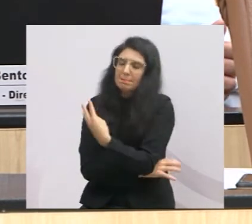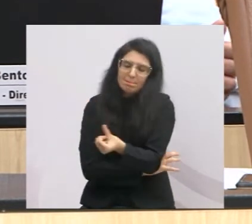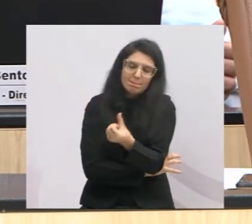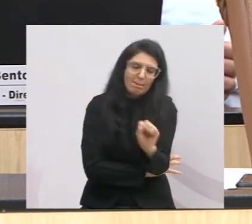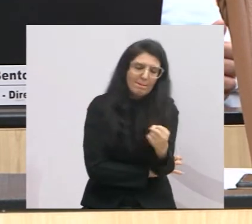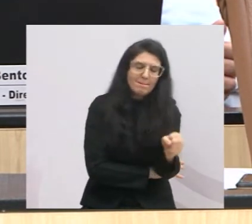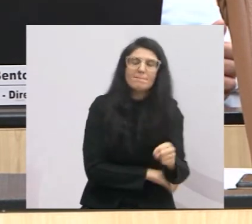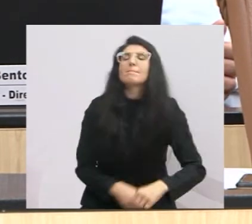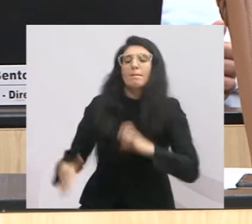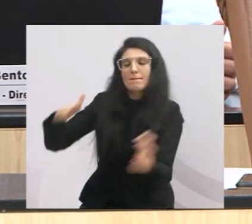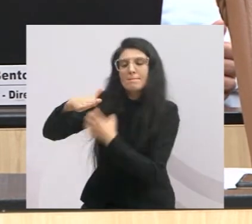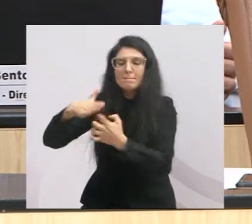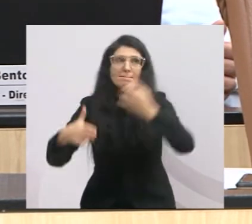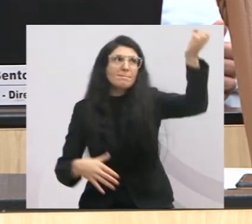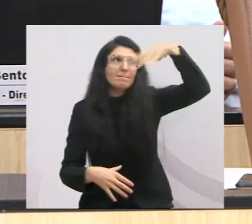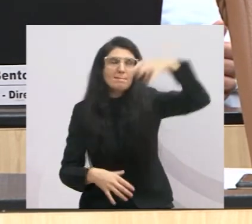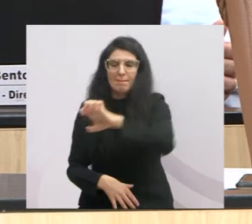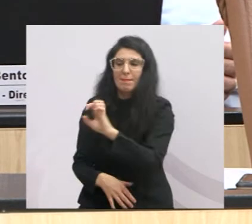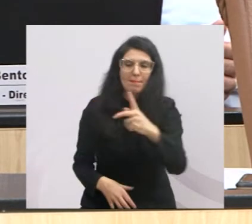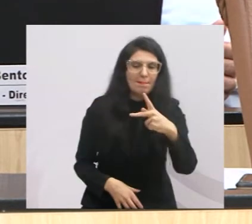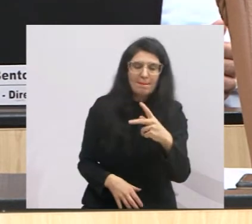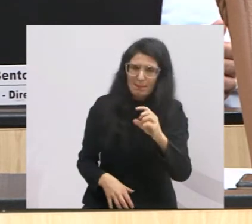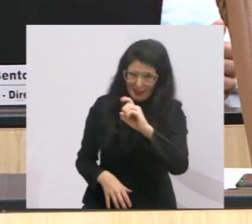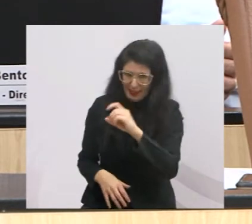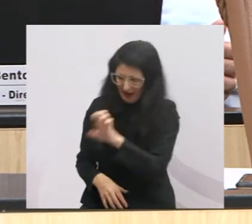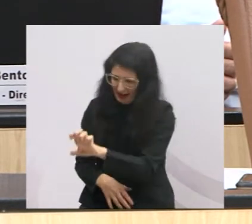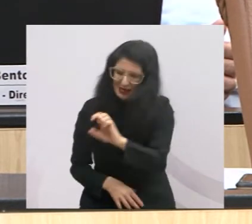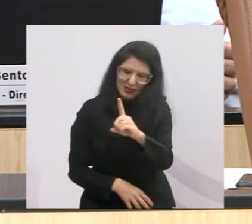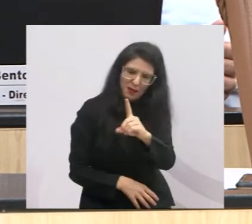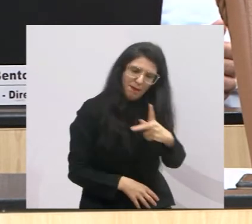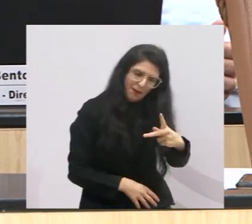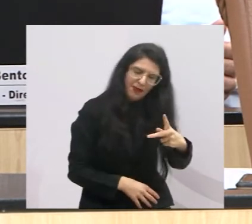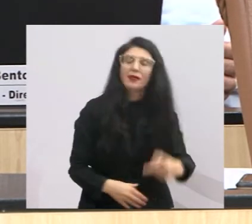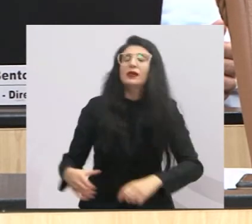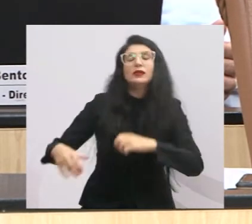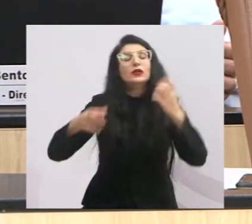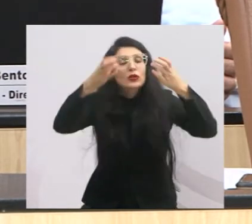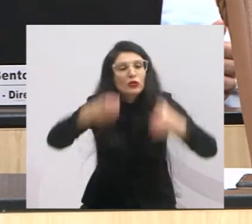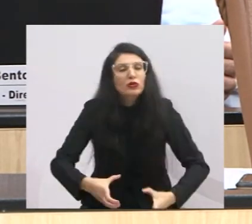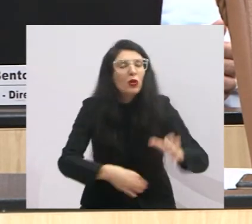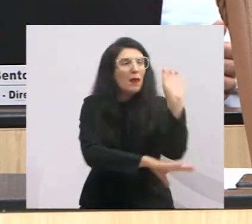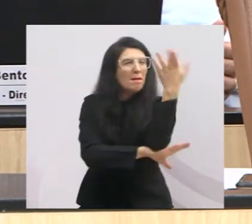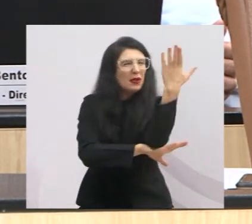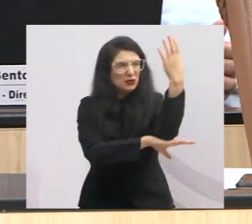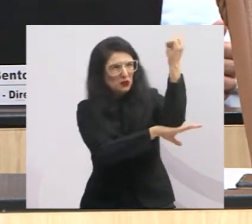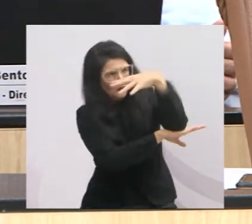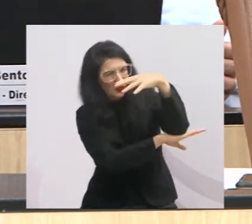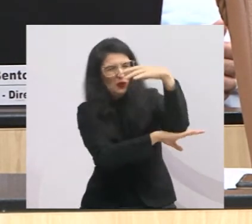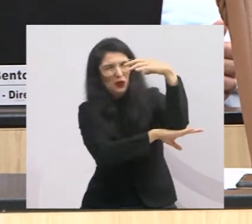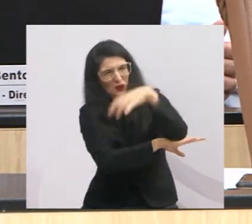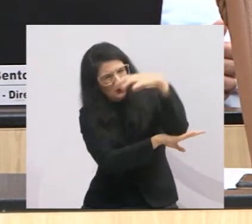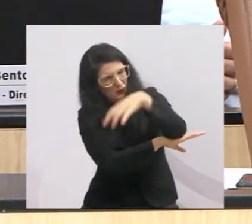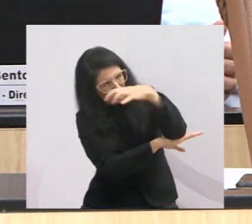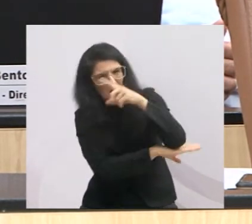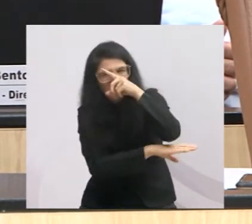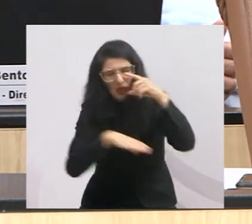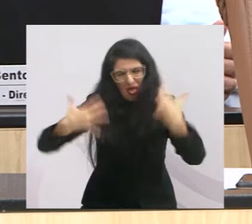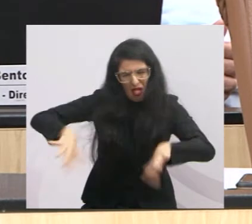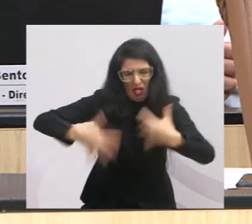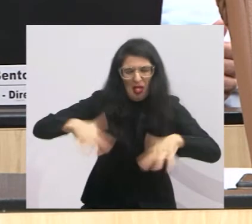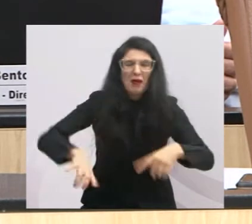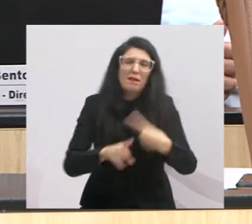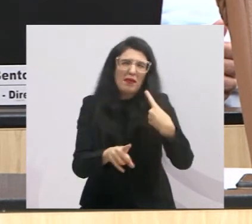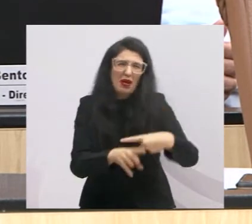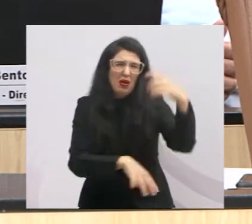luz do mundo. Não se pode esconder uma cidade edificada sobre os montes. Nem